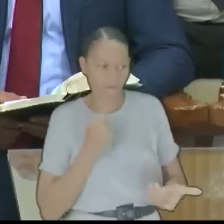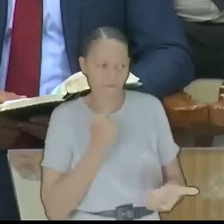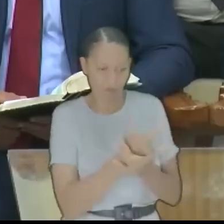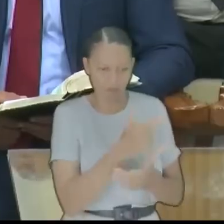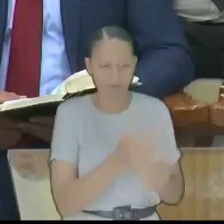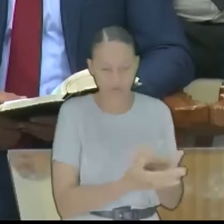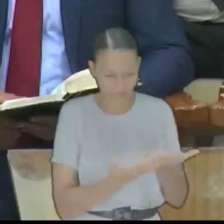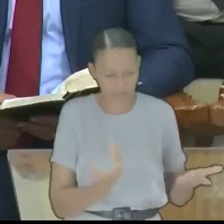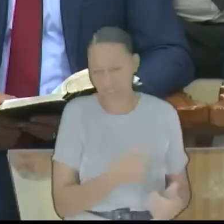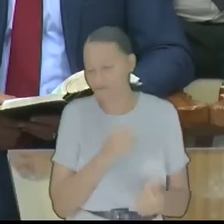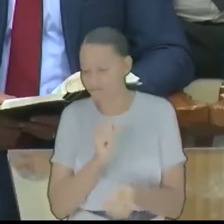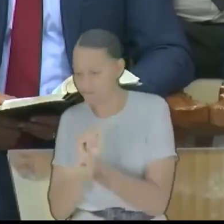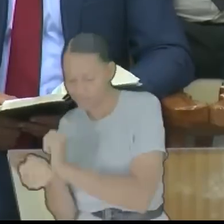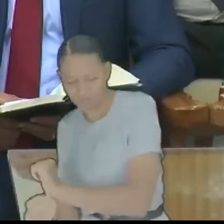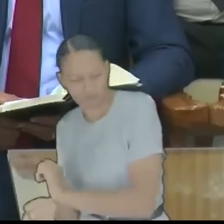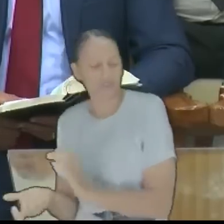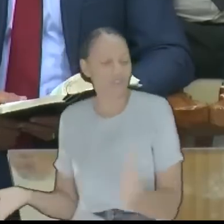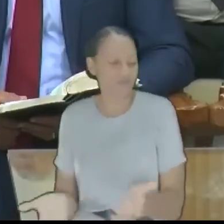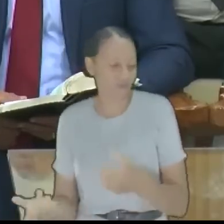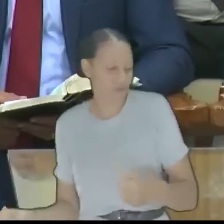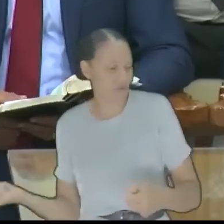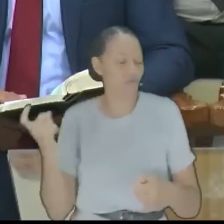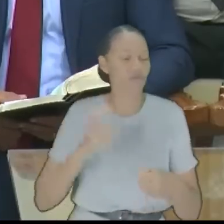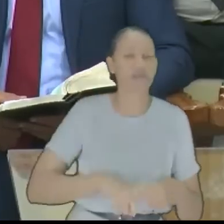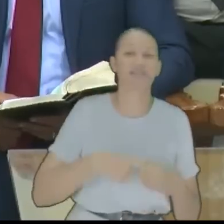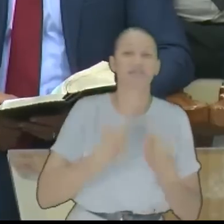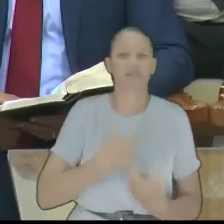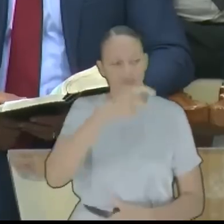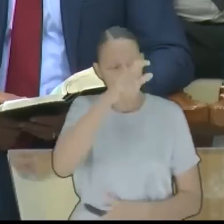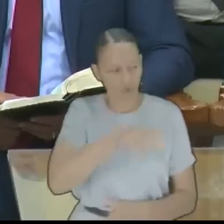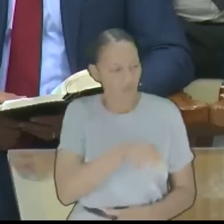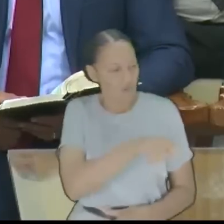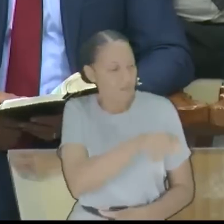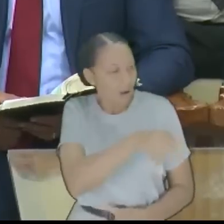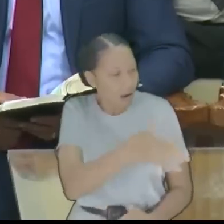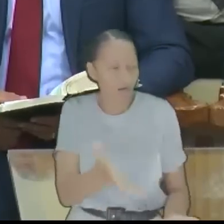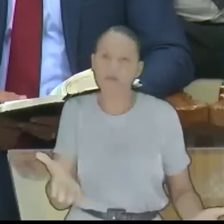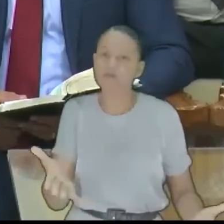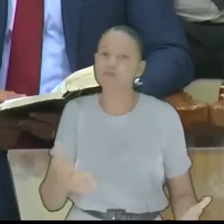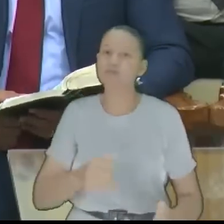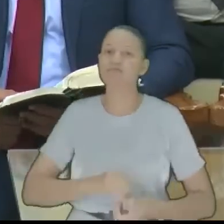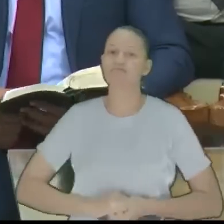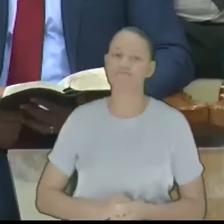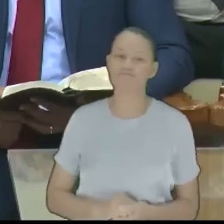saiu daí como escravo, mas agora ele volta como seu irmão.